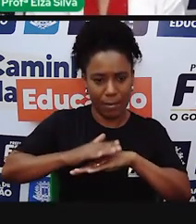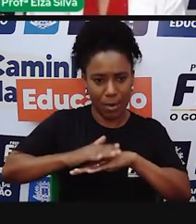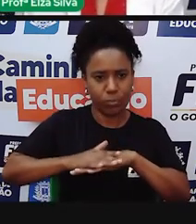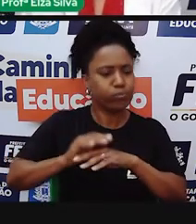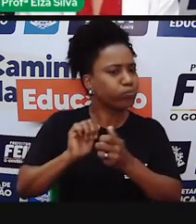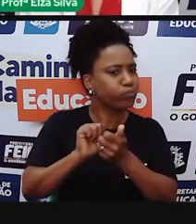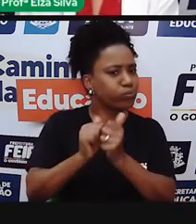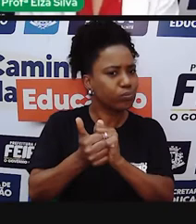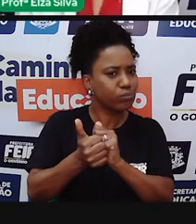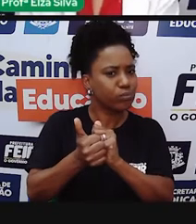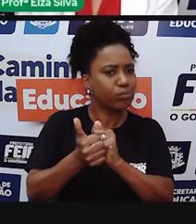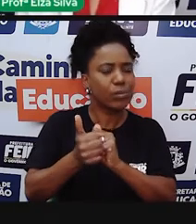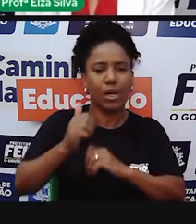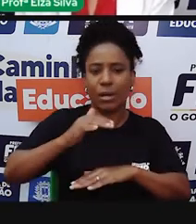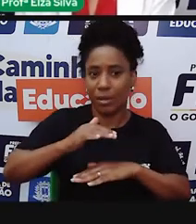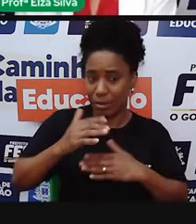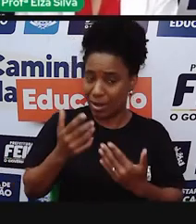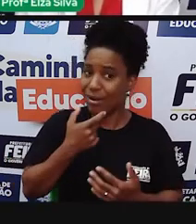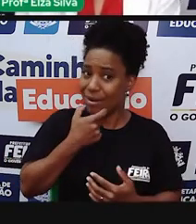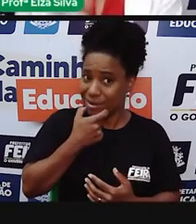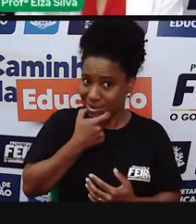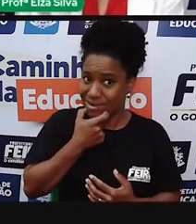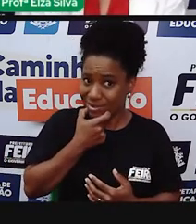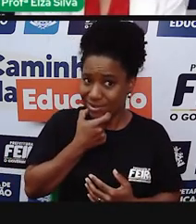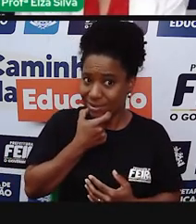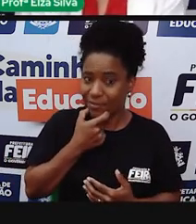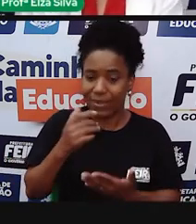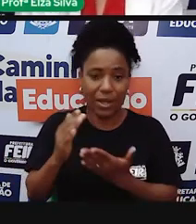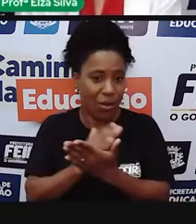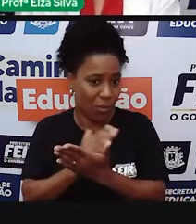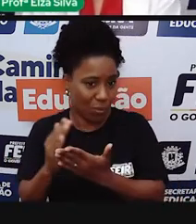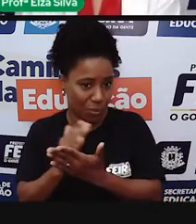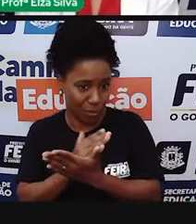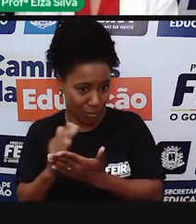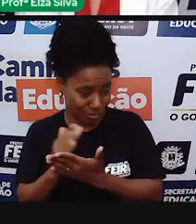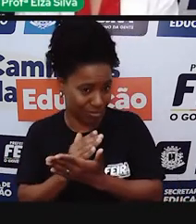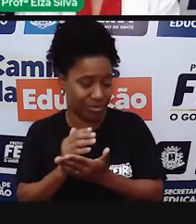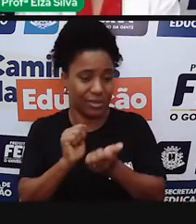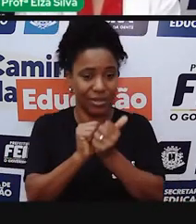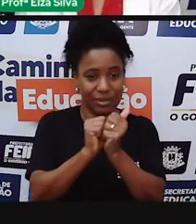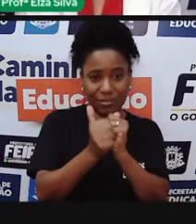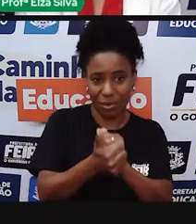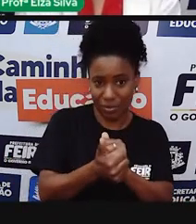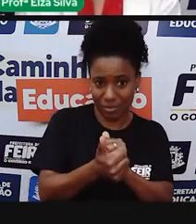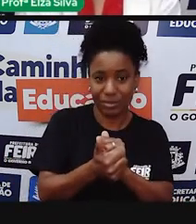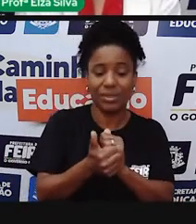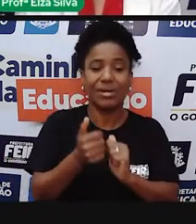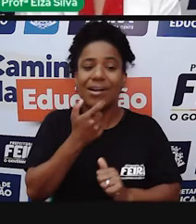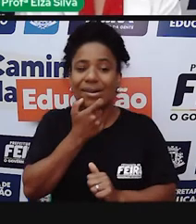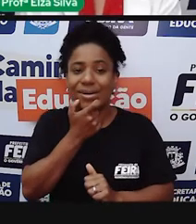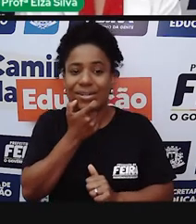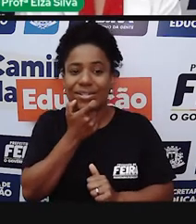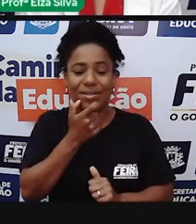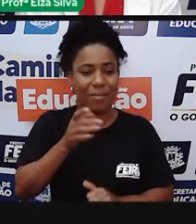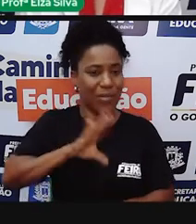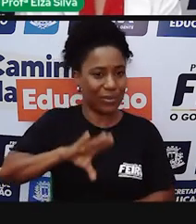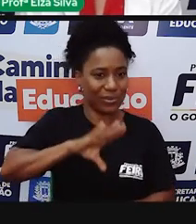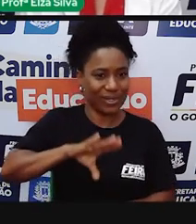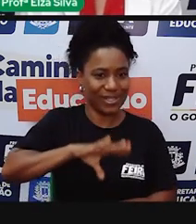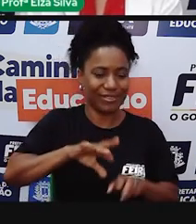Às vezes isso acontece no inglês, porque às vezes também é diferente do português.